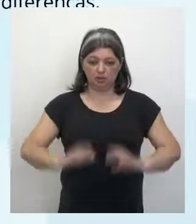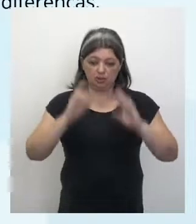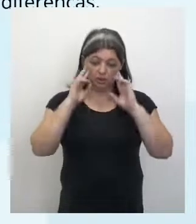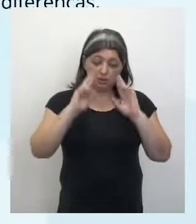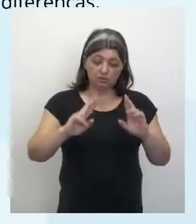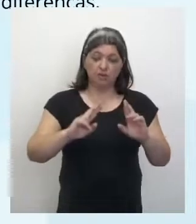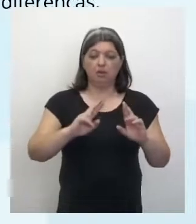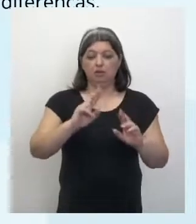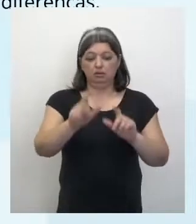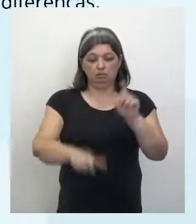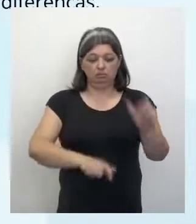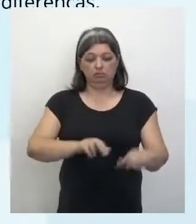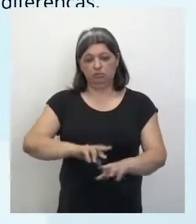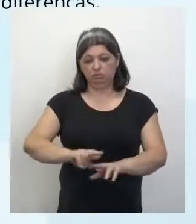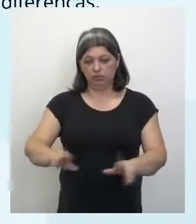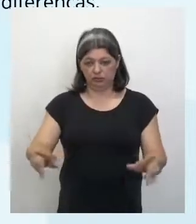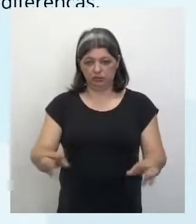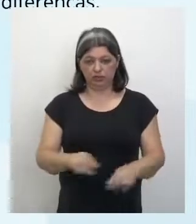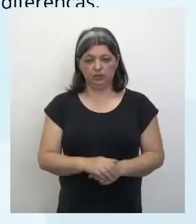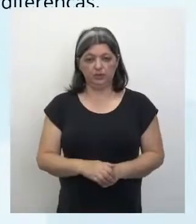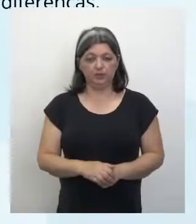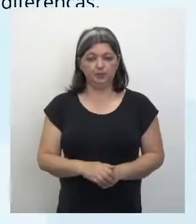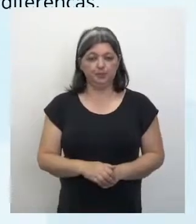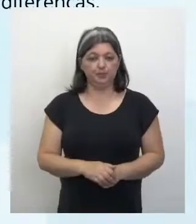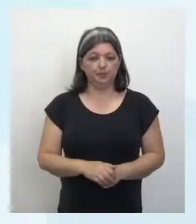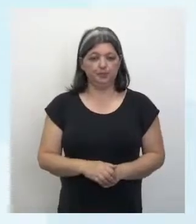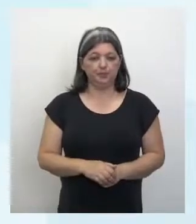diferenças. Pode passar o slide, por favor?